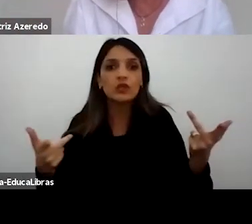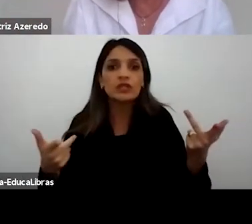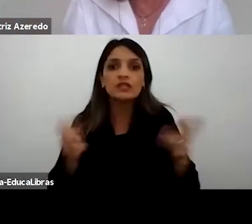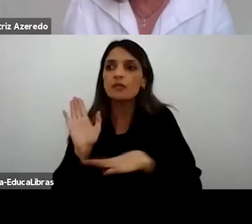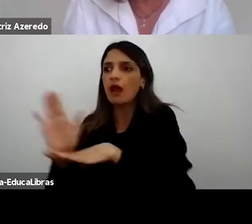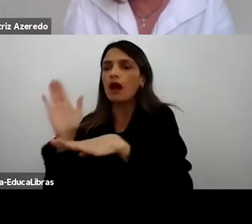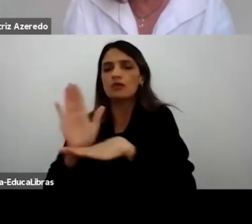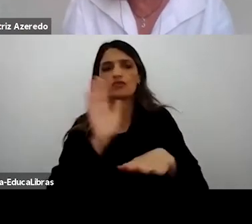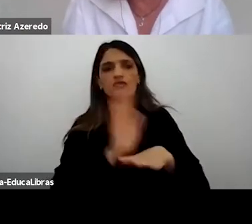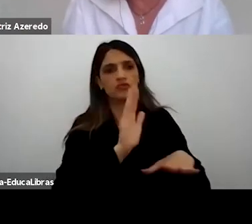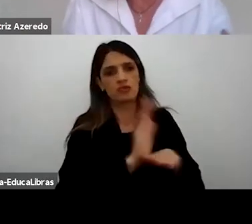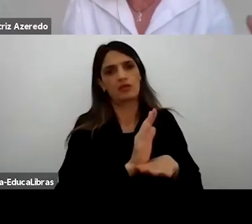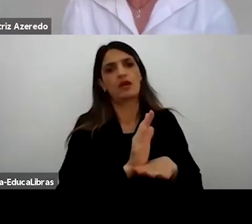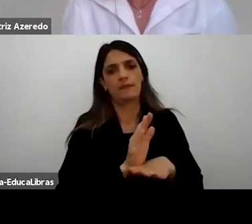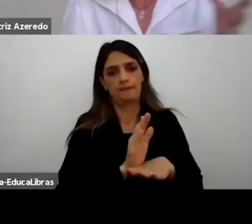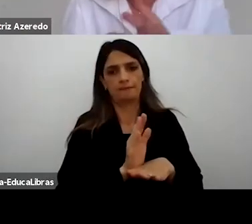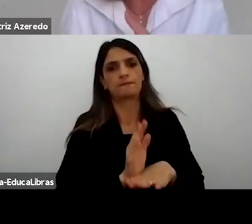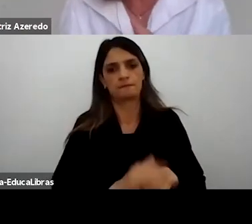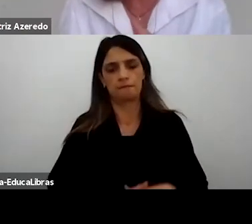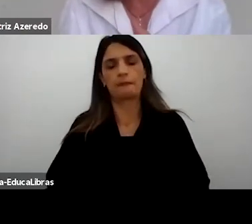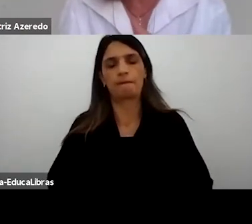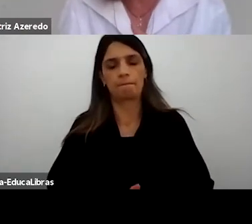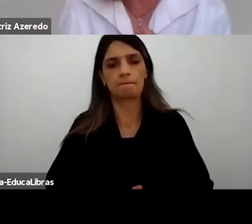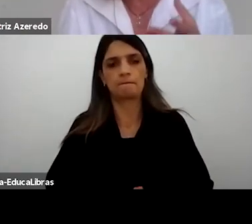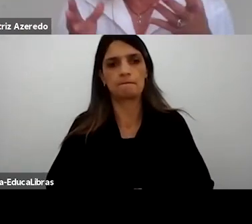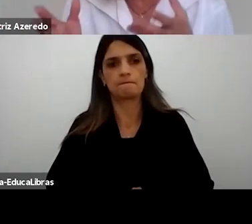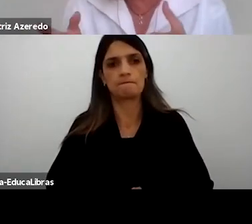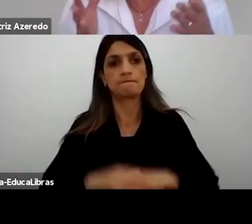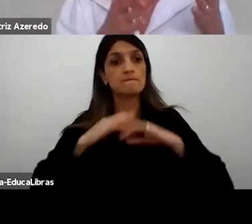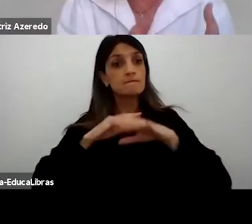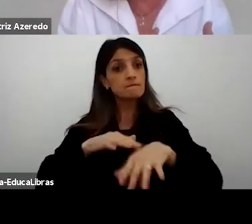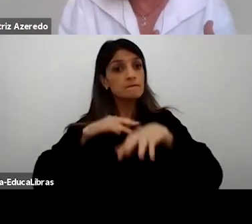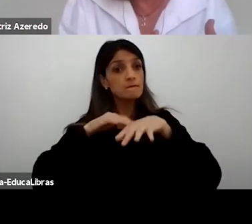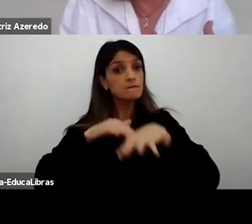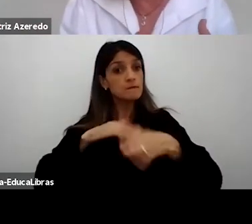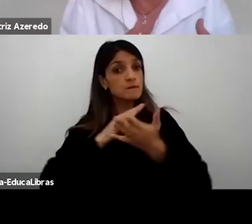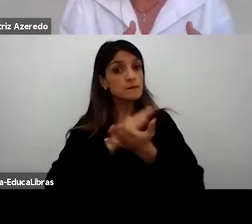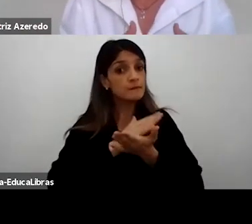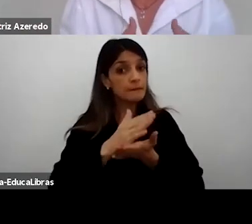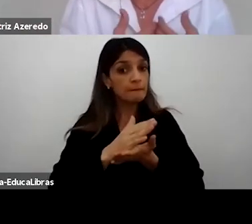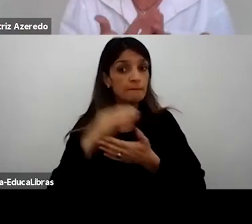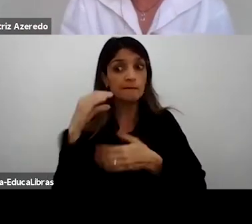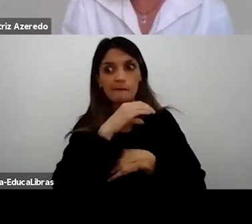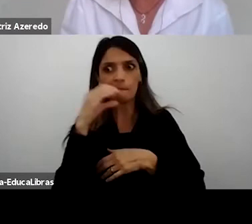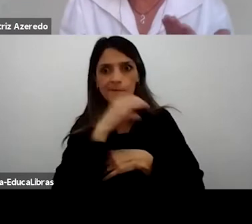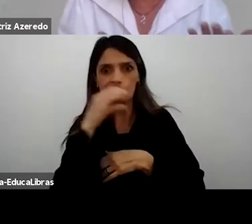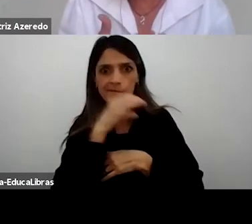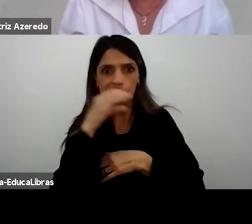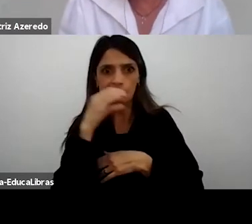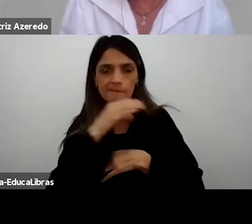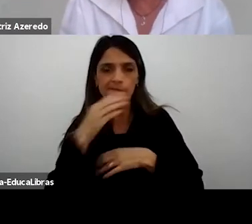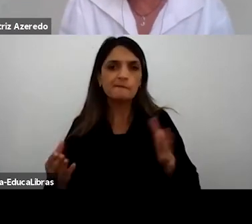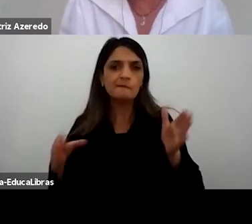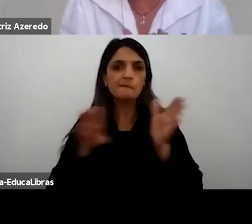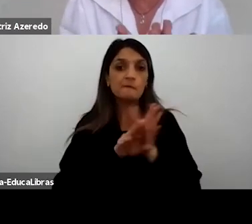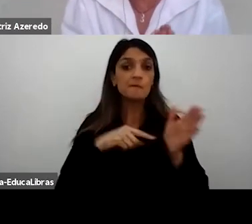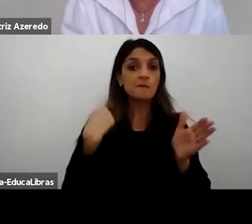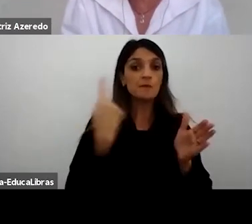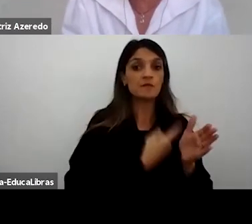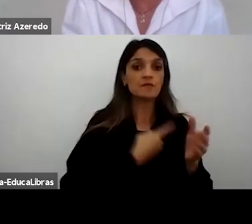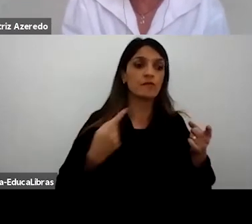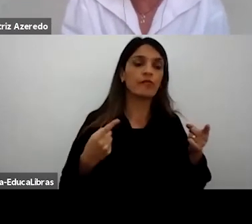hoje nessa pauta. Né? Quando esse movimento começou, que, de novo, foi muito rápido, chegaram para nós, dos nossos